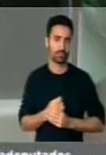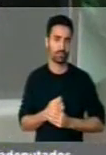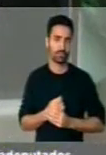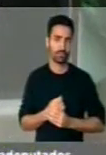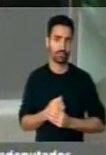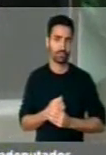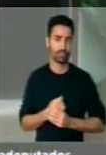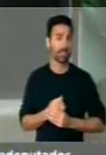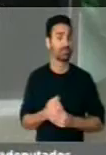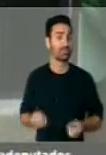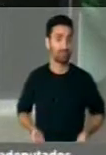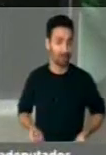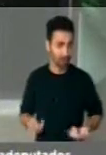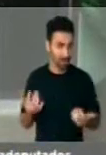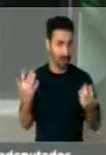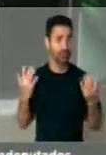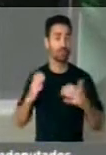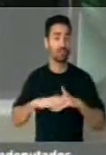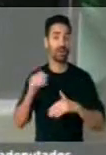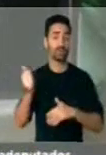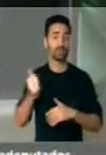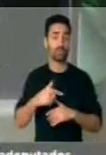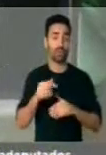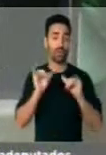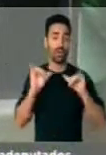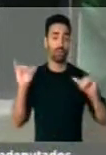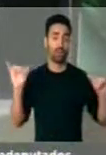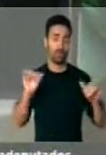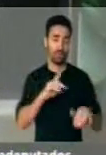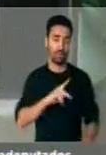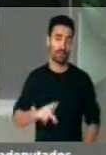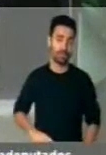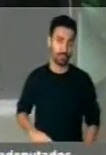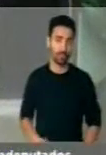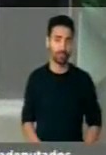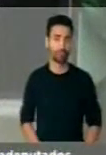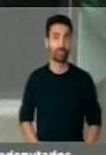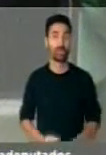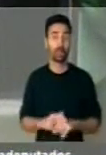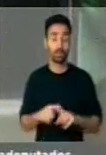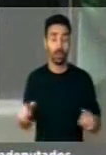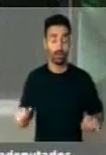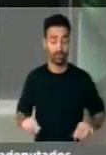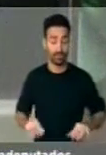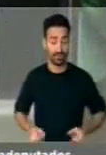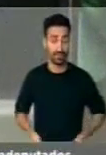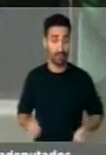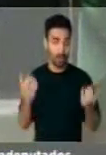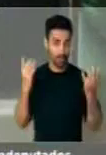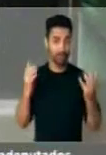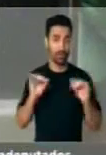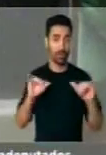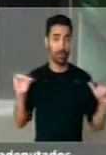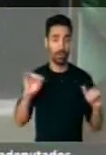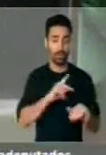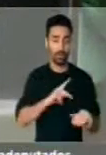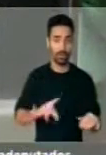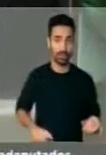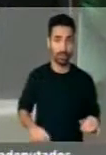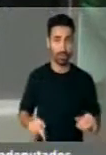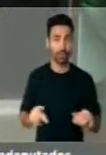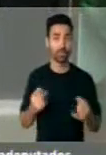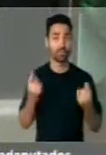na campanha para presidente. Talvez muito mais. Mas o gasto da campanha para presidente, o custo